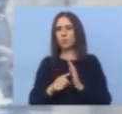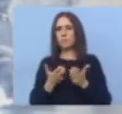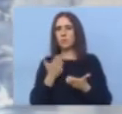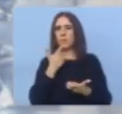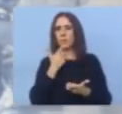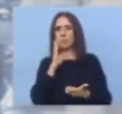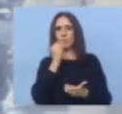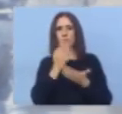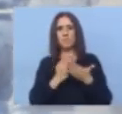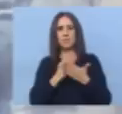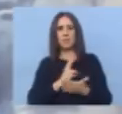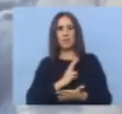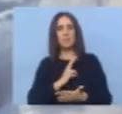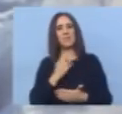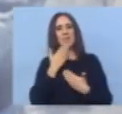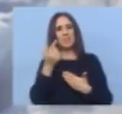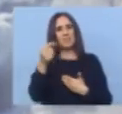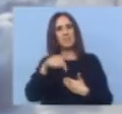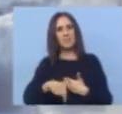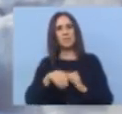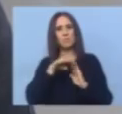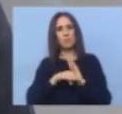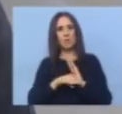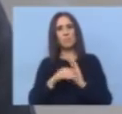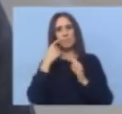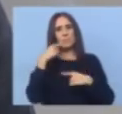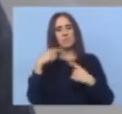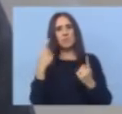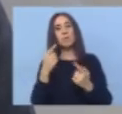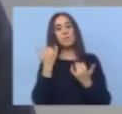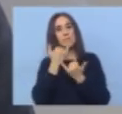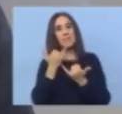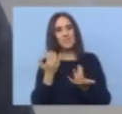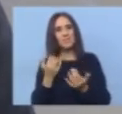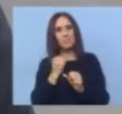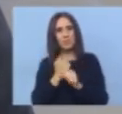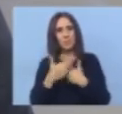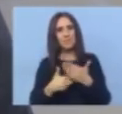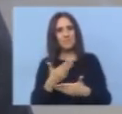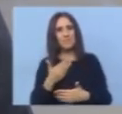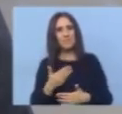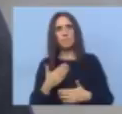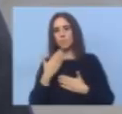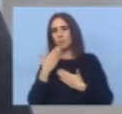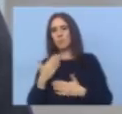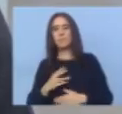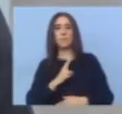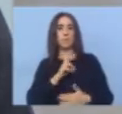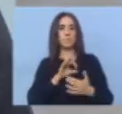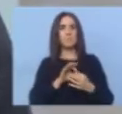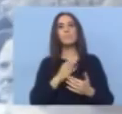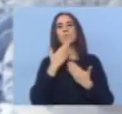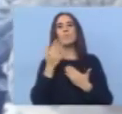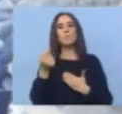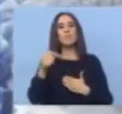muitos universitários e que agradeço, António Soutomaior, ter estado aqui no programa Eclésia a apresentar. Felicidades para esse trabalho em torno da faculdade. Muito obrigado